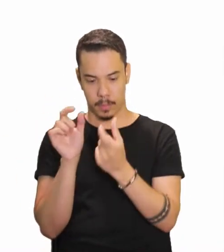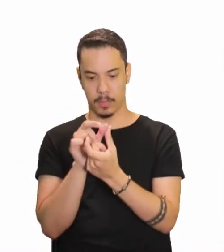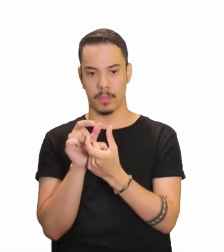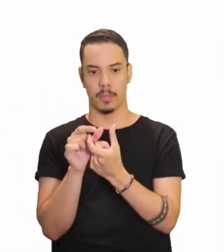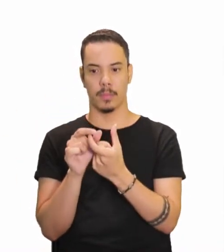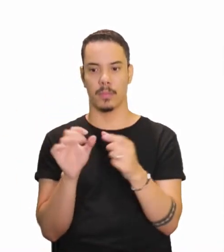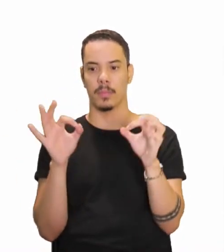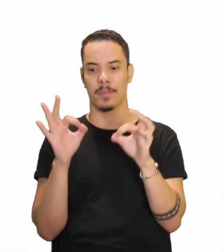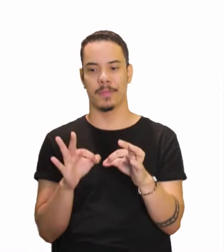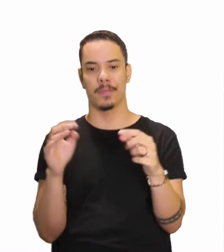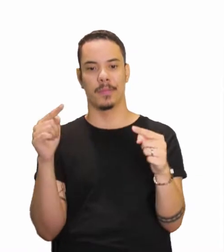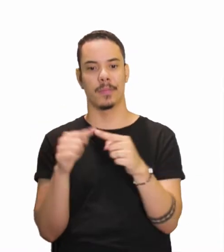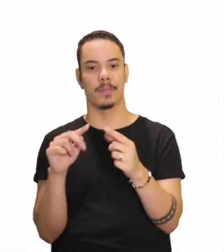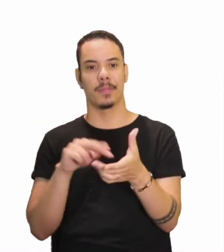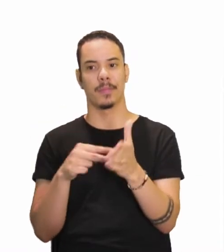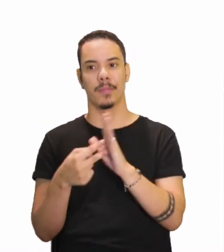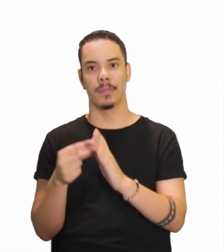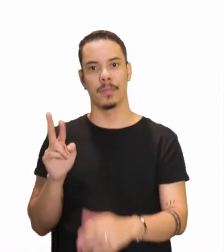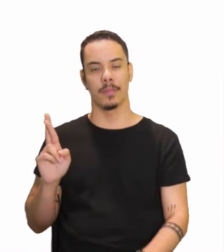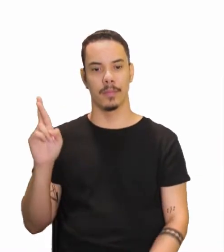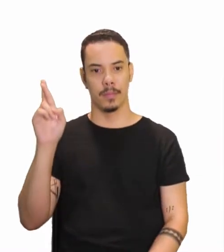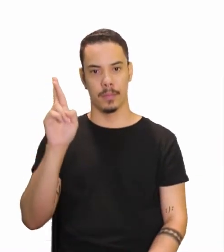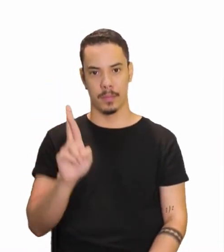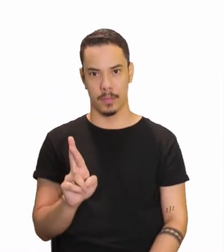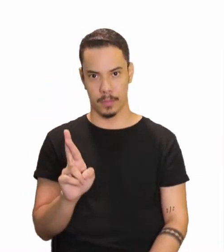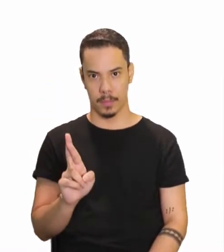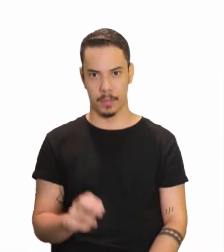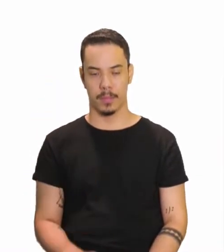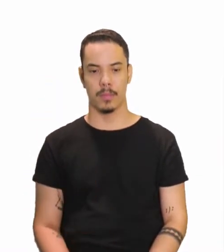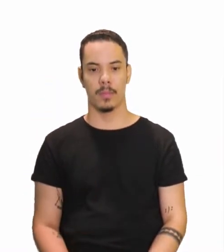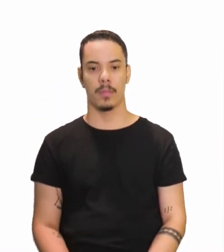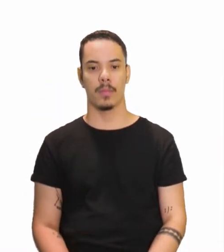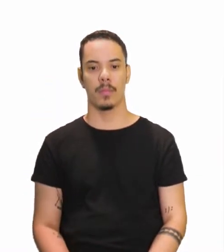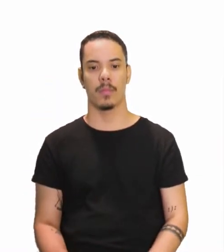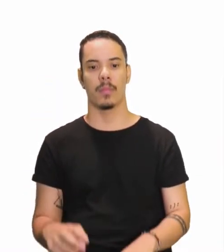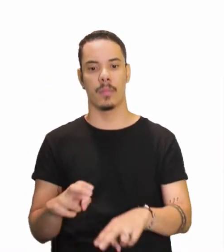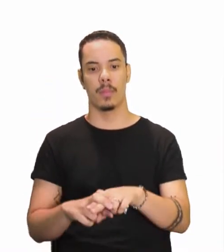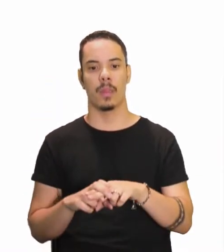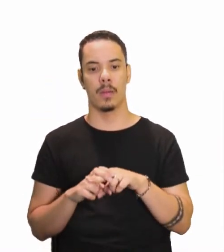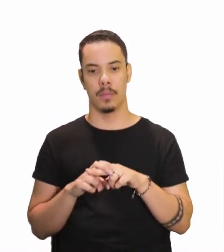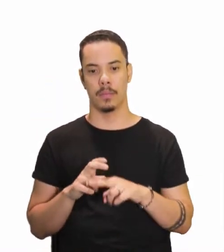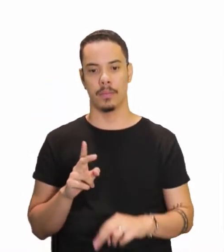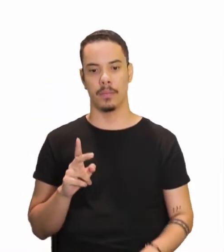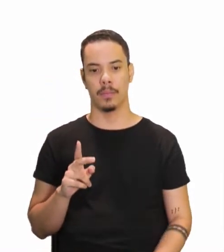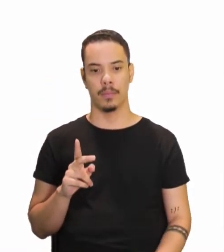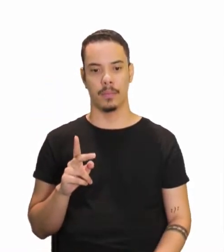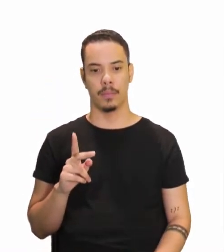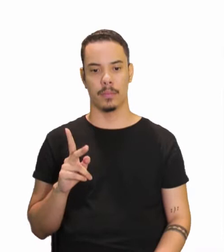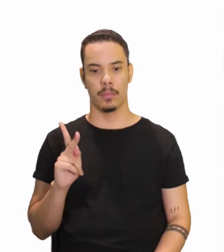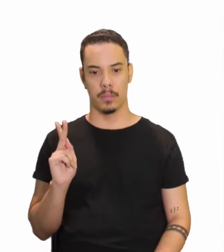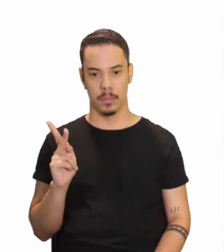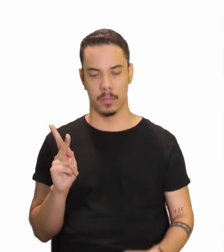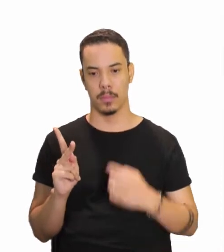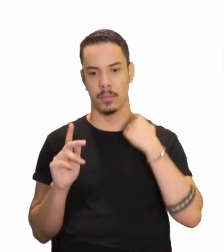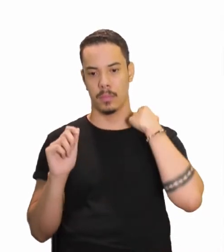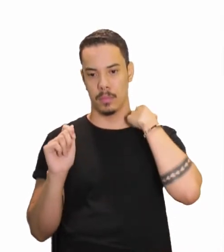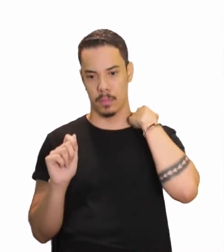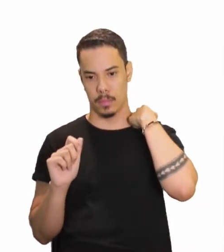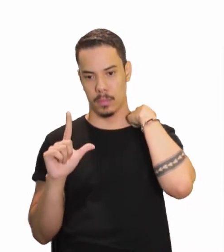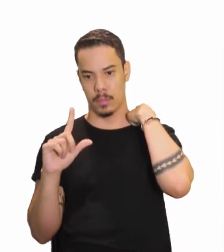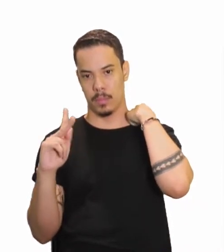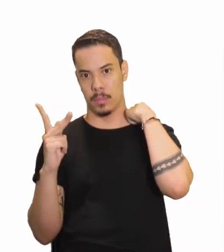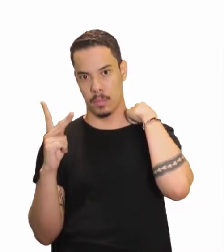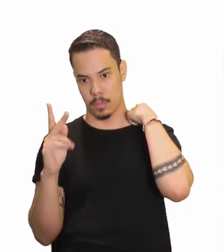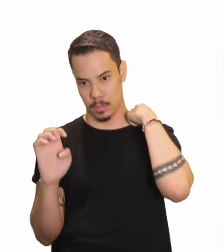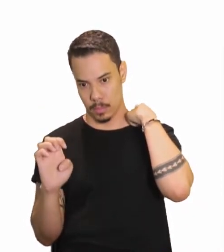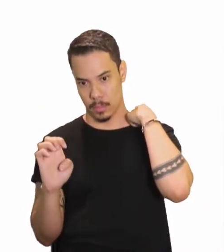tá aqui representando 4 fonemas. Então, eu tenho um K, eu tenho um A, eu tenho um LH e tenho um A. Sai